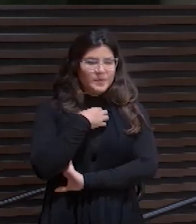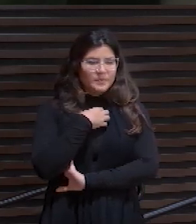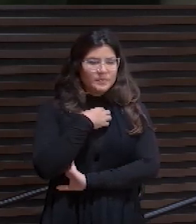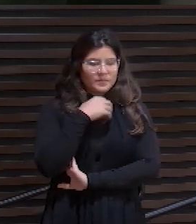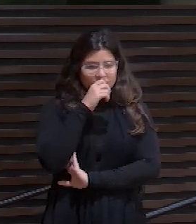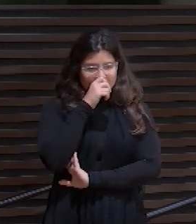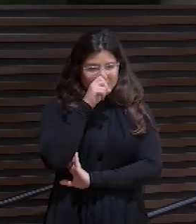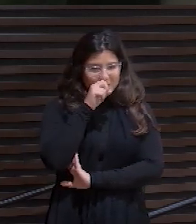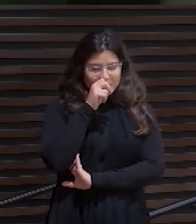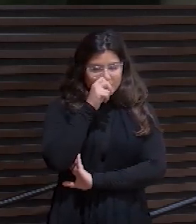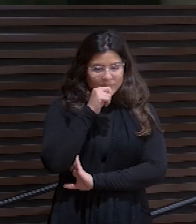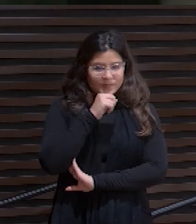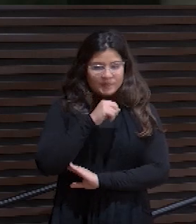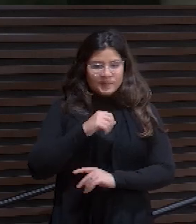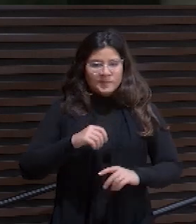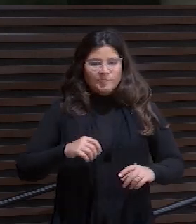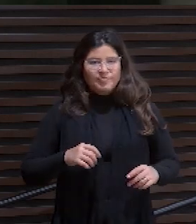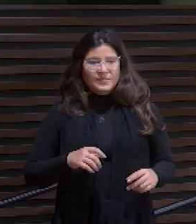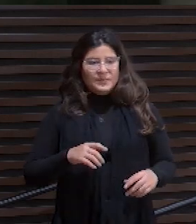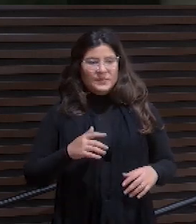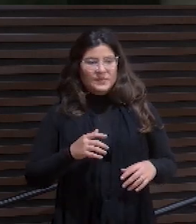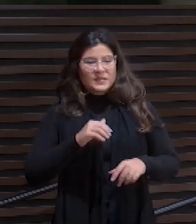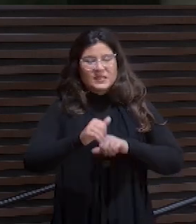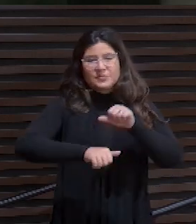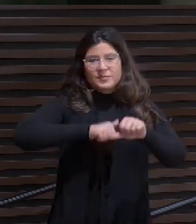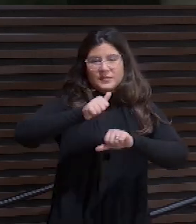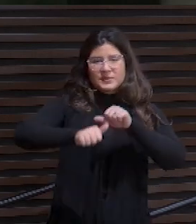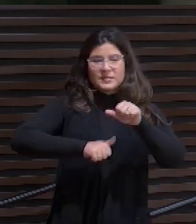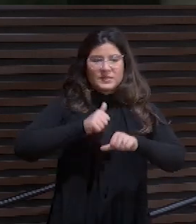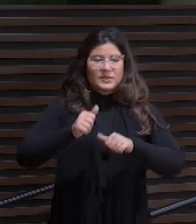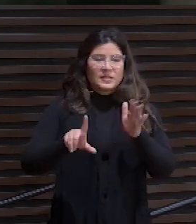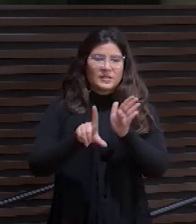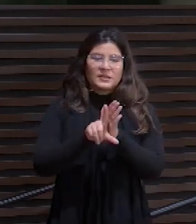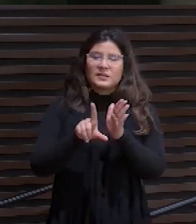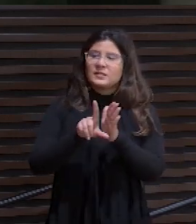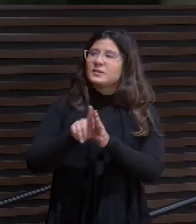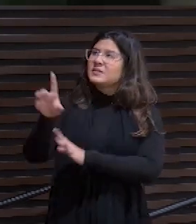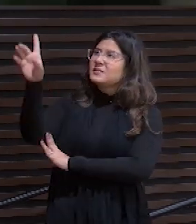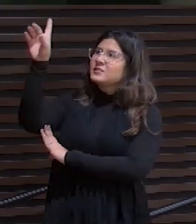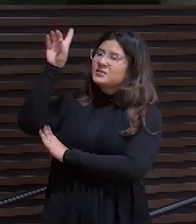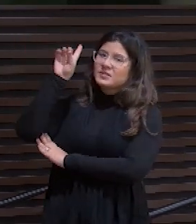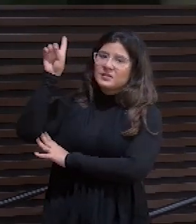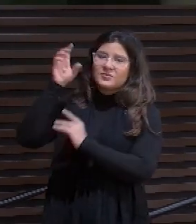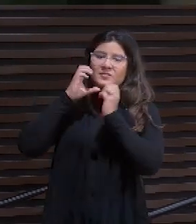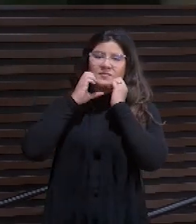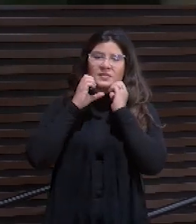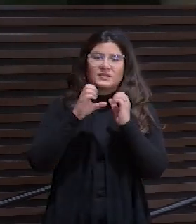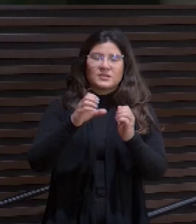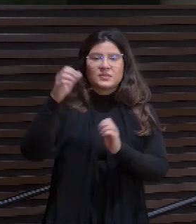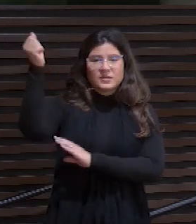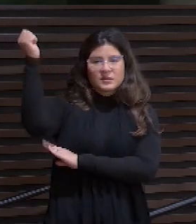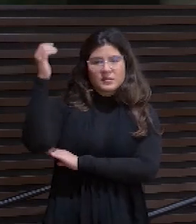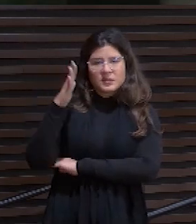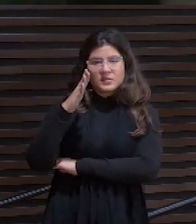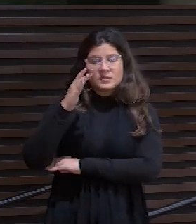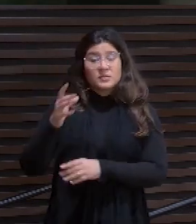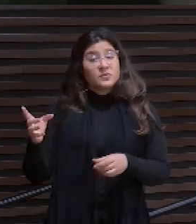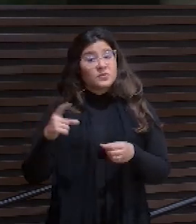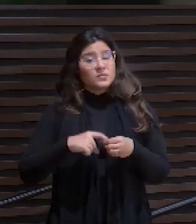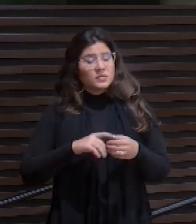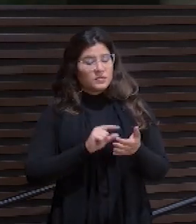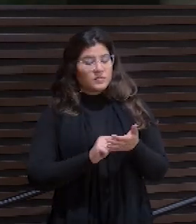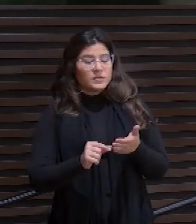Deus. Era uma forma de distorcer e deturpar a lei de Deus e o evangelho da graça. Então, voltando ali para o